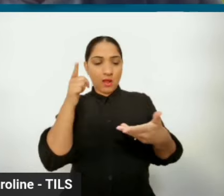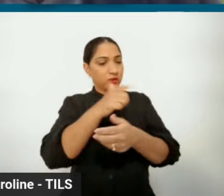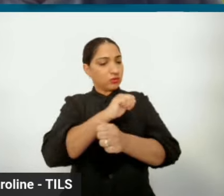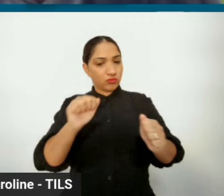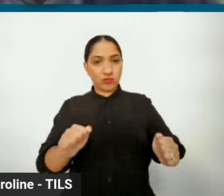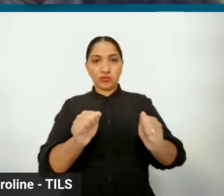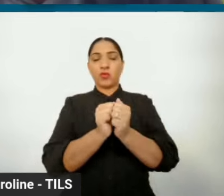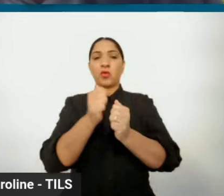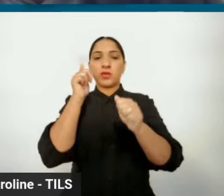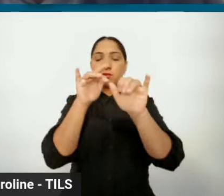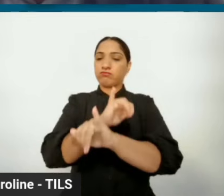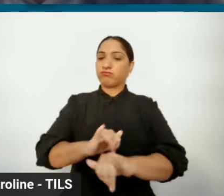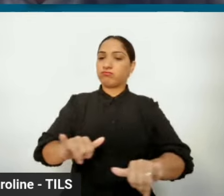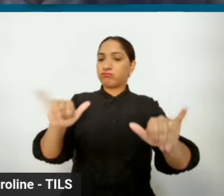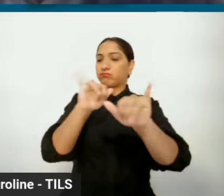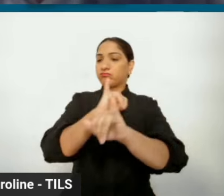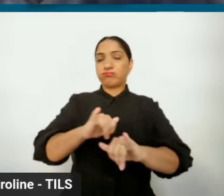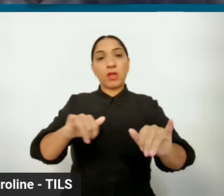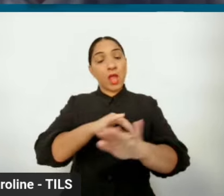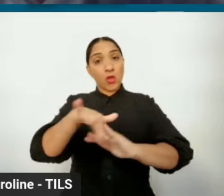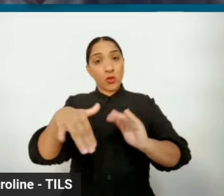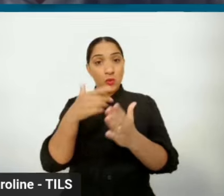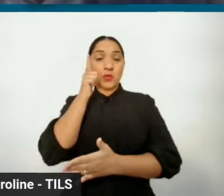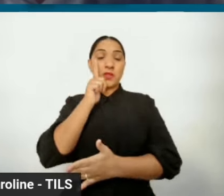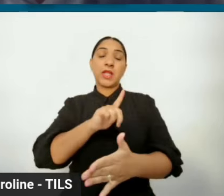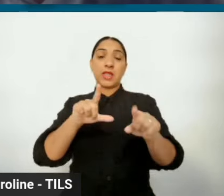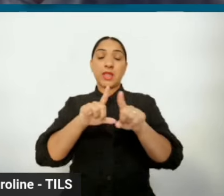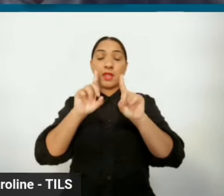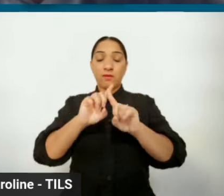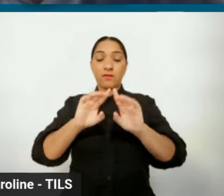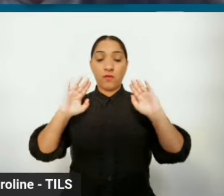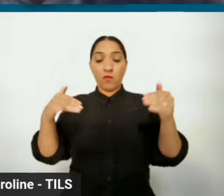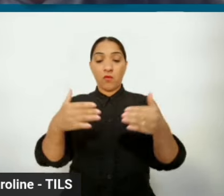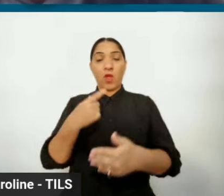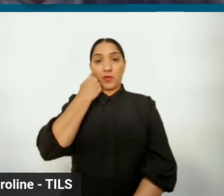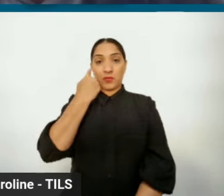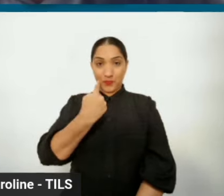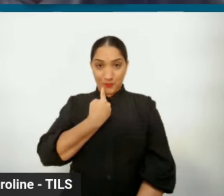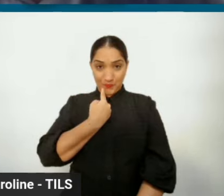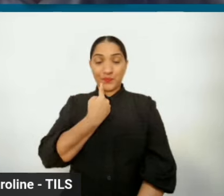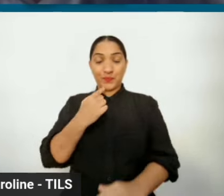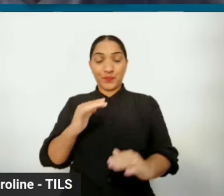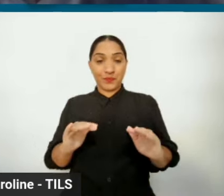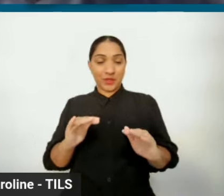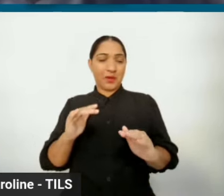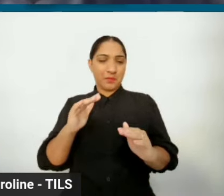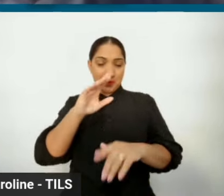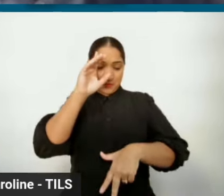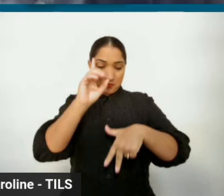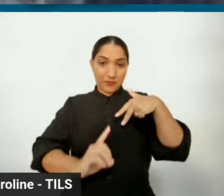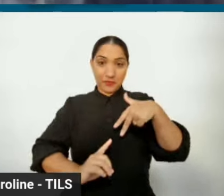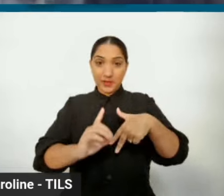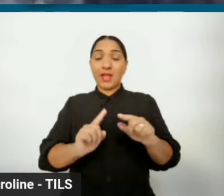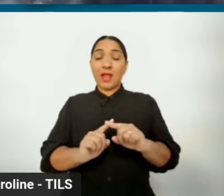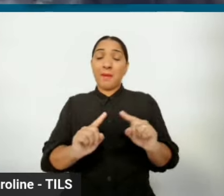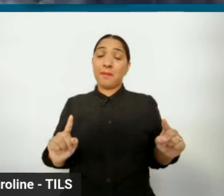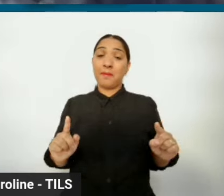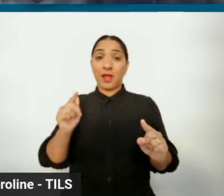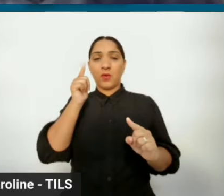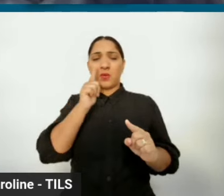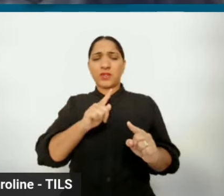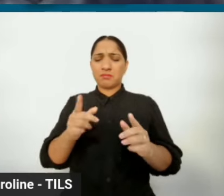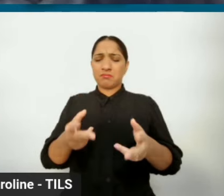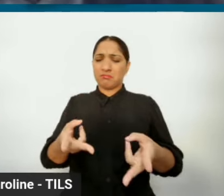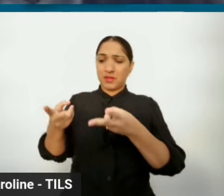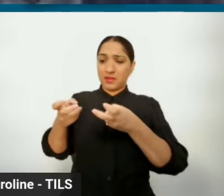poder levar essa informação a todo o segmento da pessoa com deficiência. E o senhor, doutor, como representante titular do